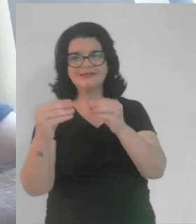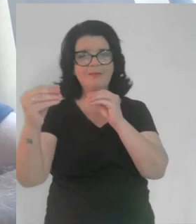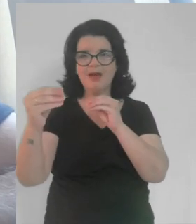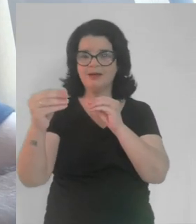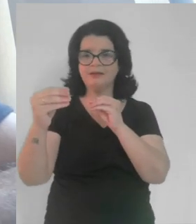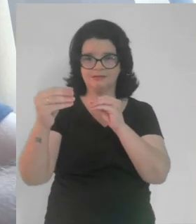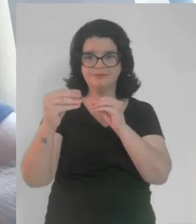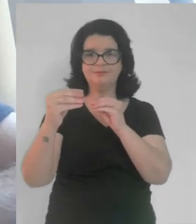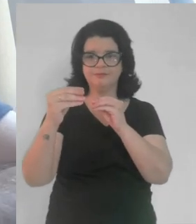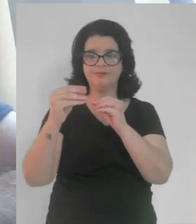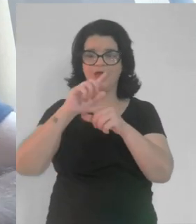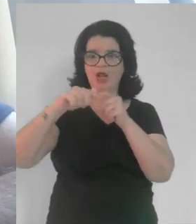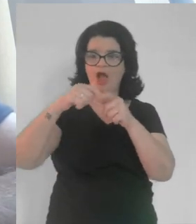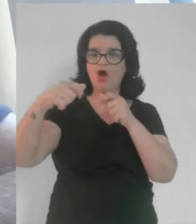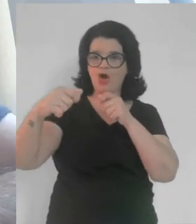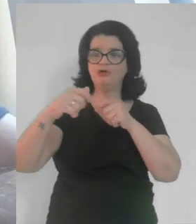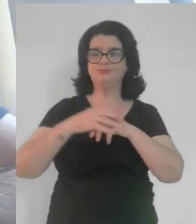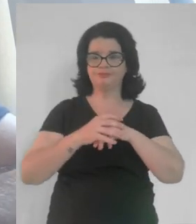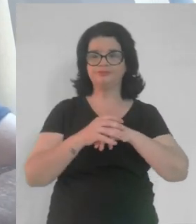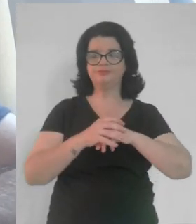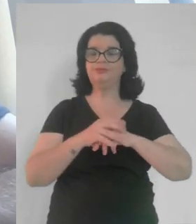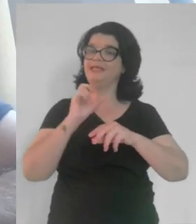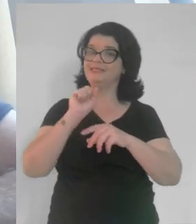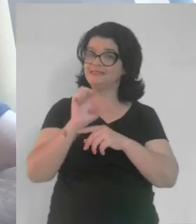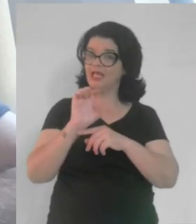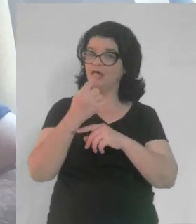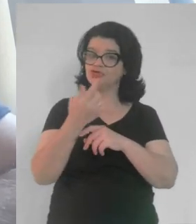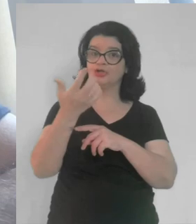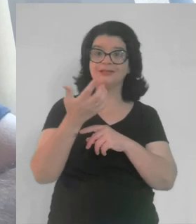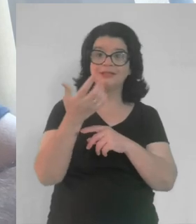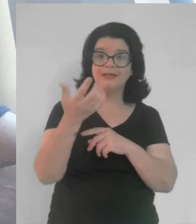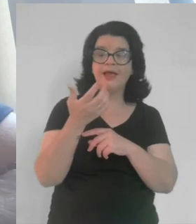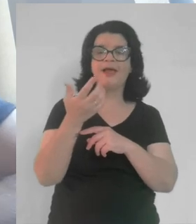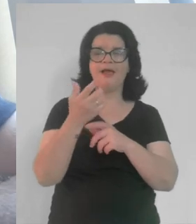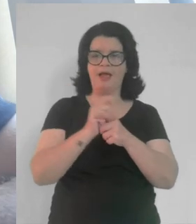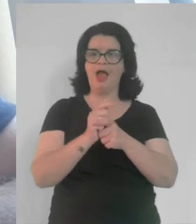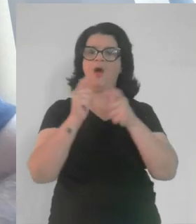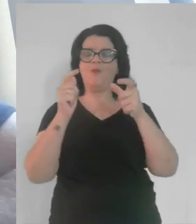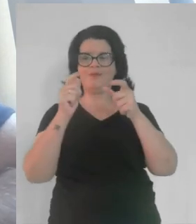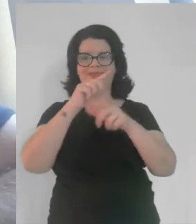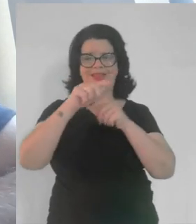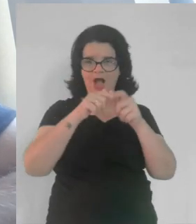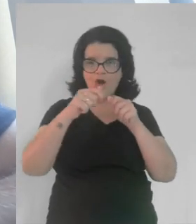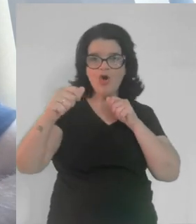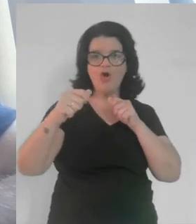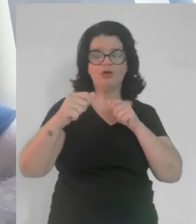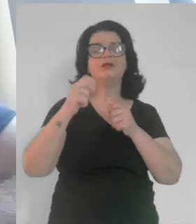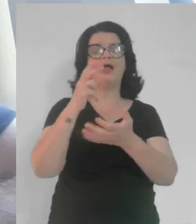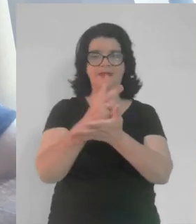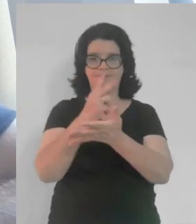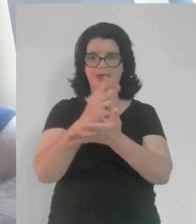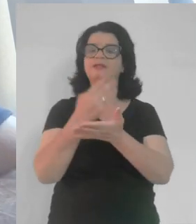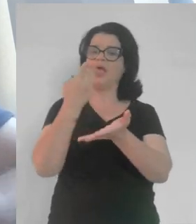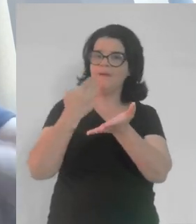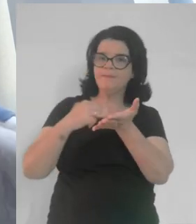desaparece, a onda morre. Então, pessoal, se a gente quer aumentar essa corda e manter